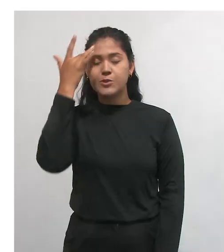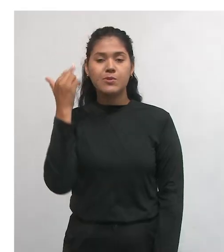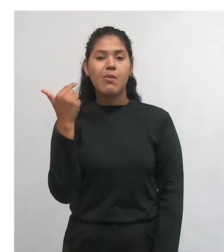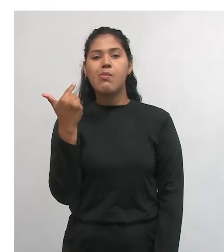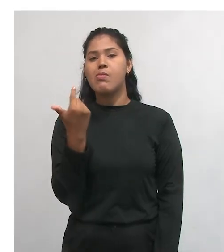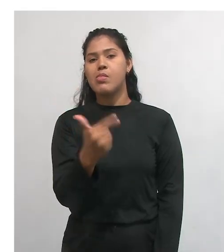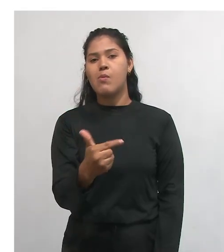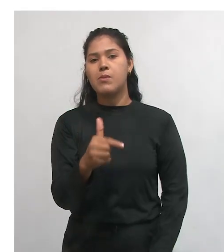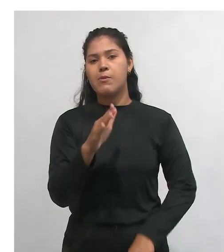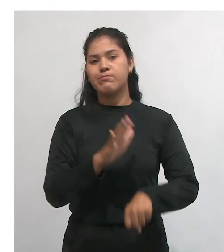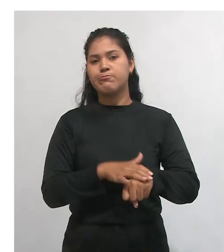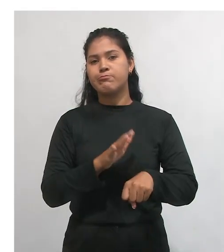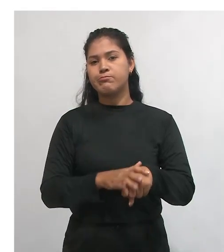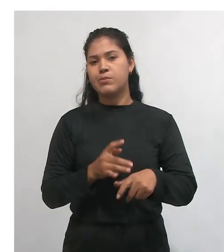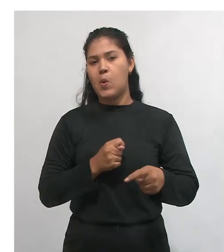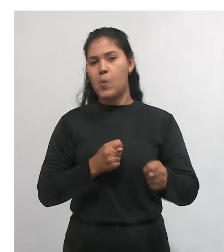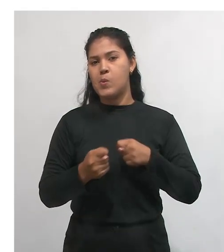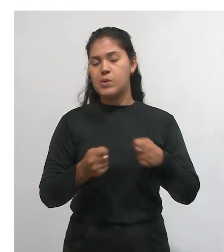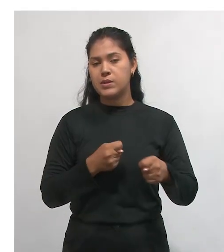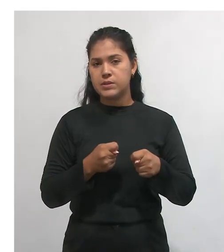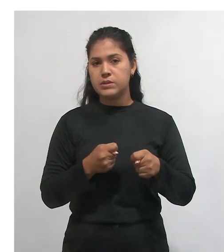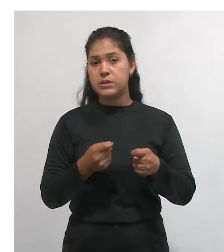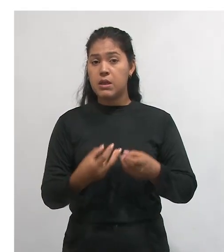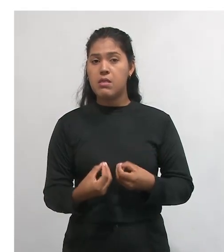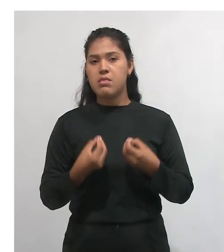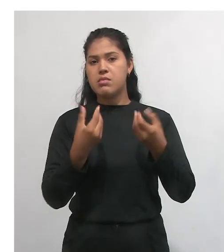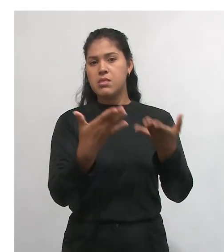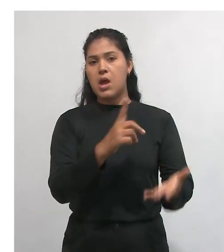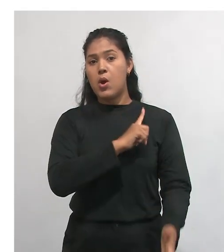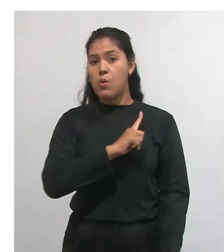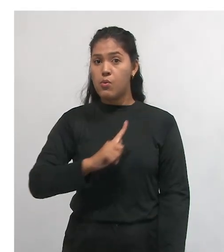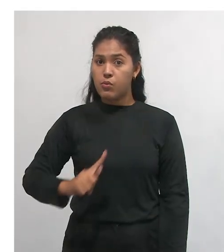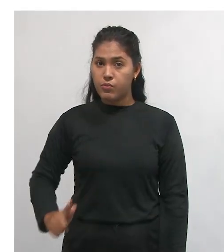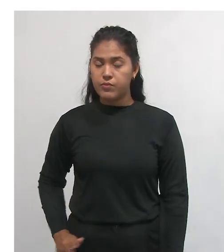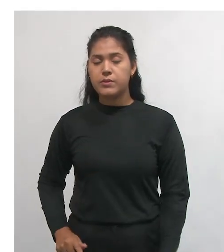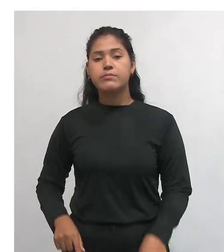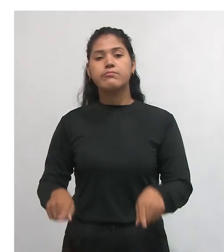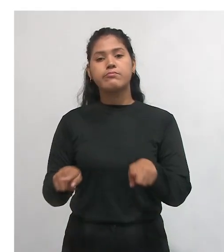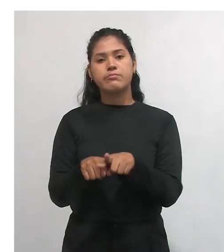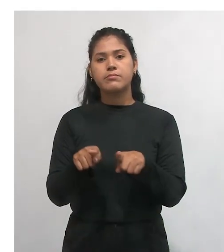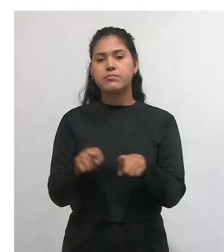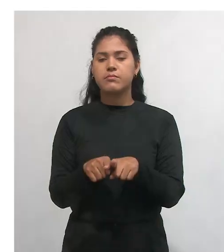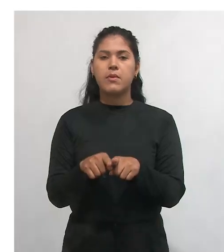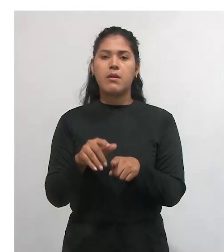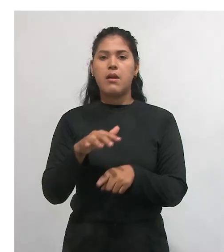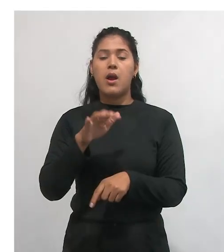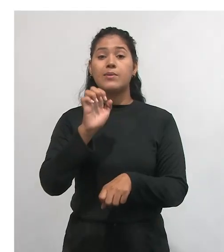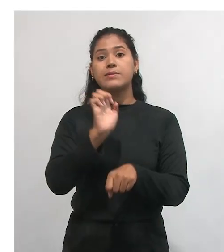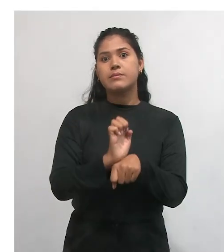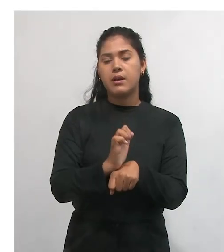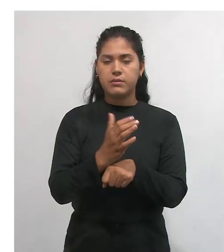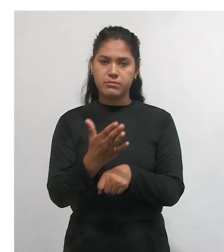Estado para receber as garantias individuais por força da lei. Então, veja só aqui que mudança, né?